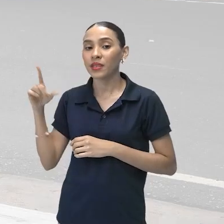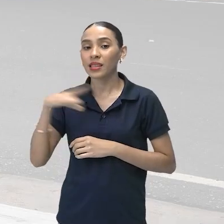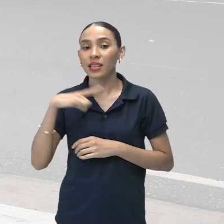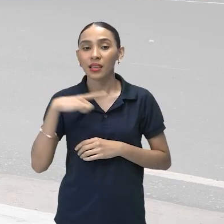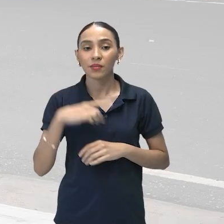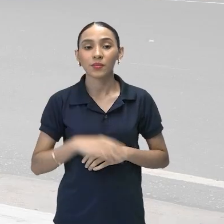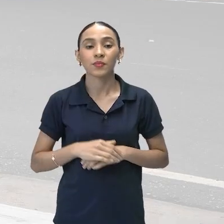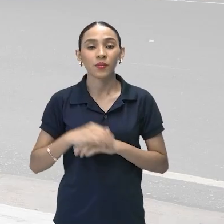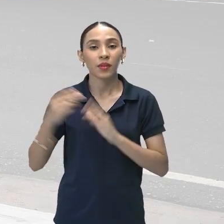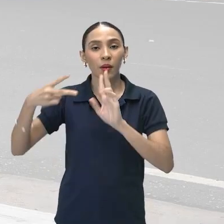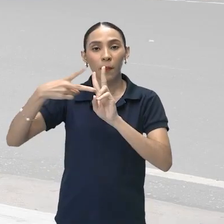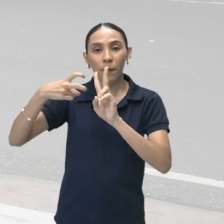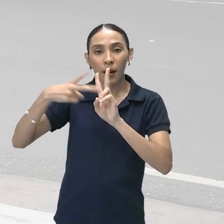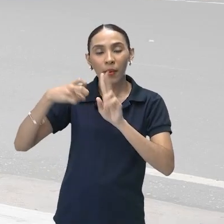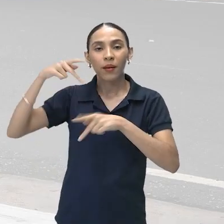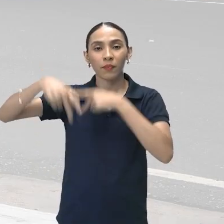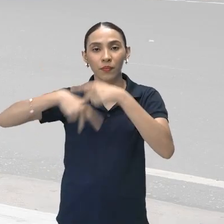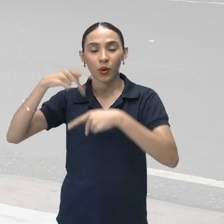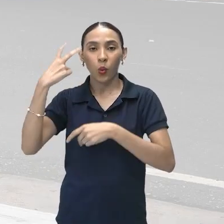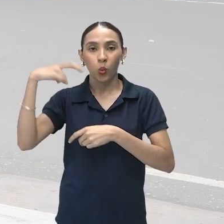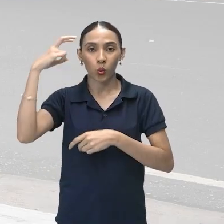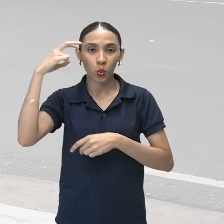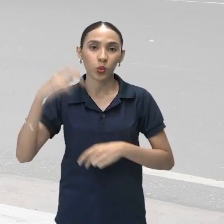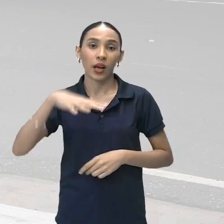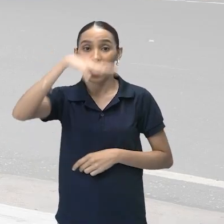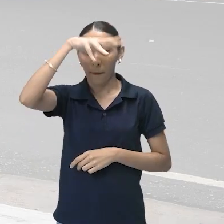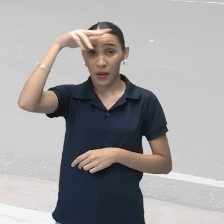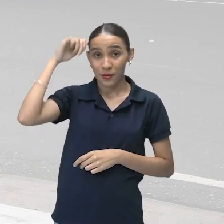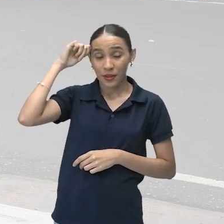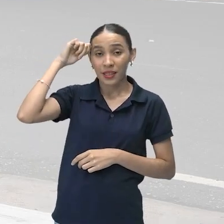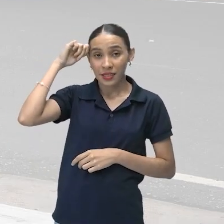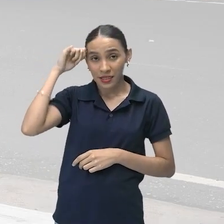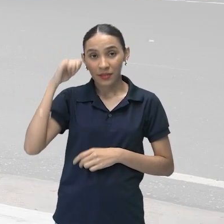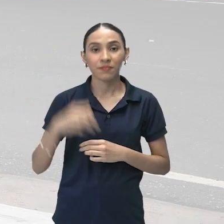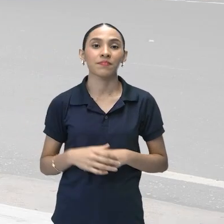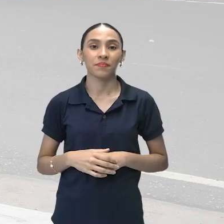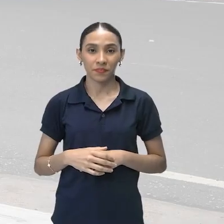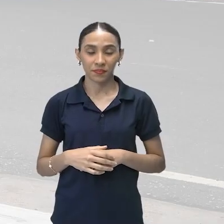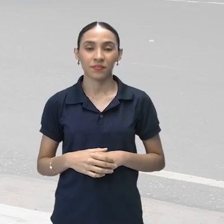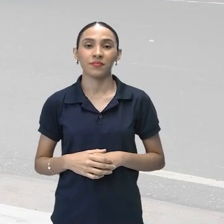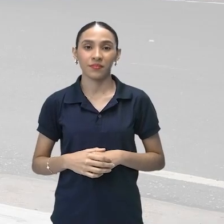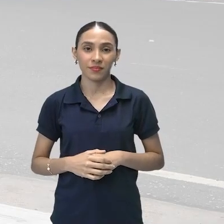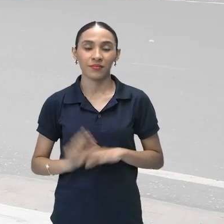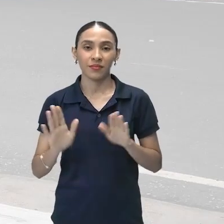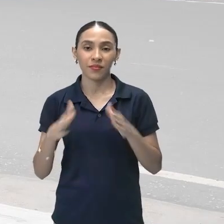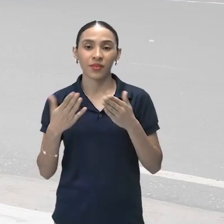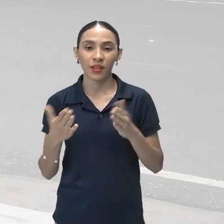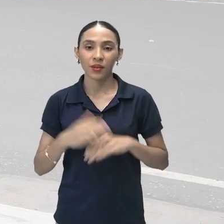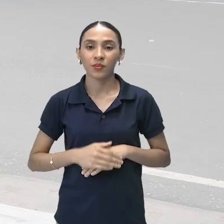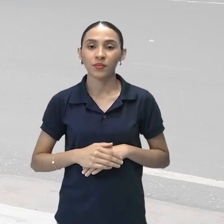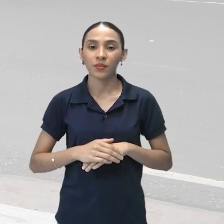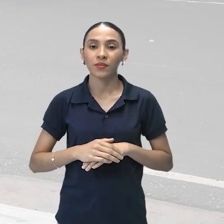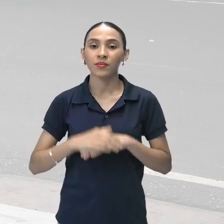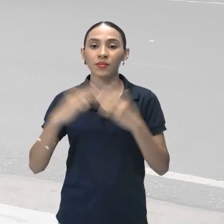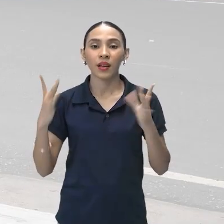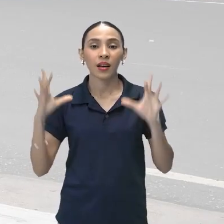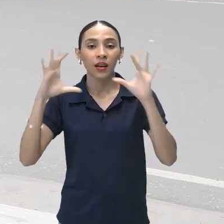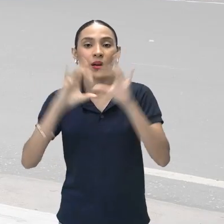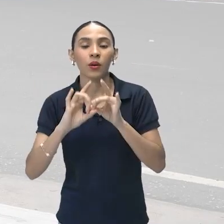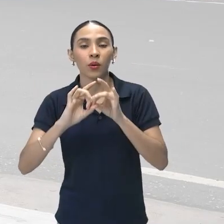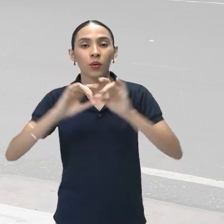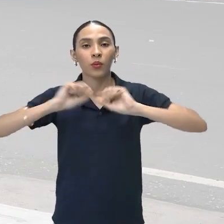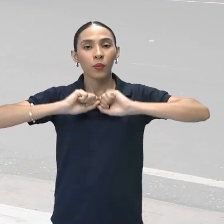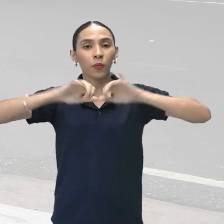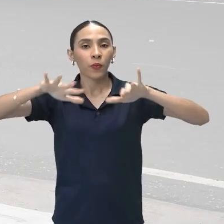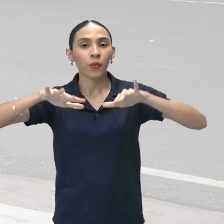o resgate da cultura amazonense, ou seja, dos povos originários. Então, a difusão do